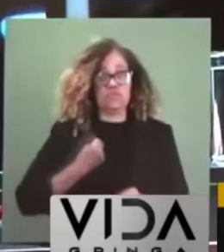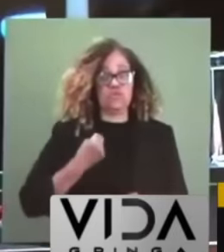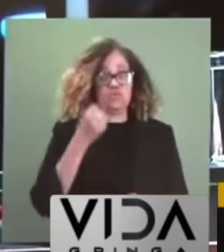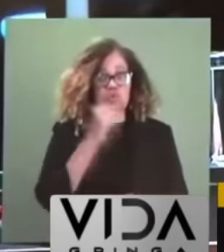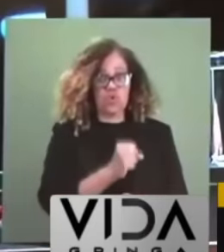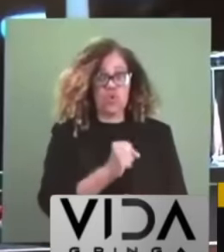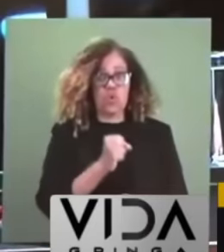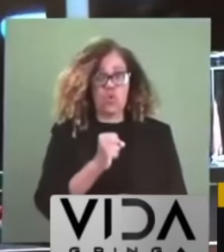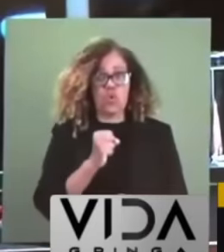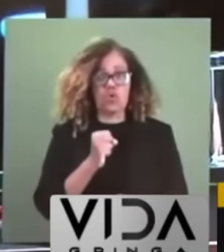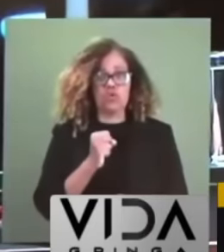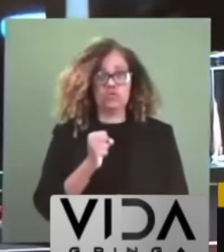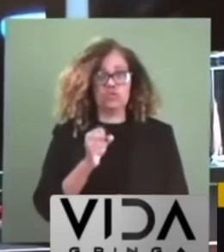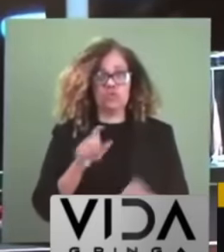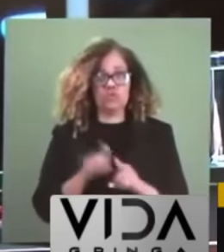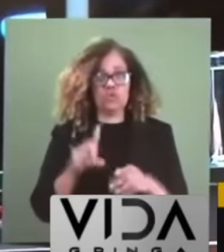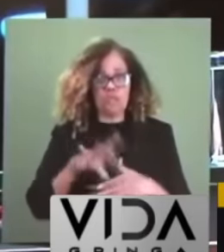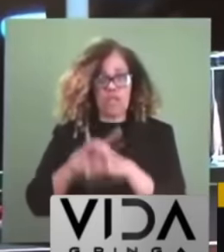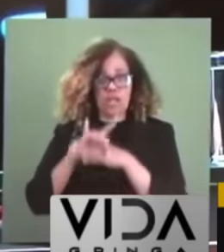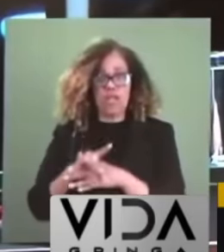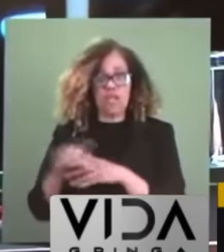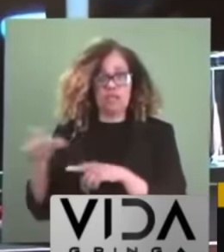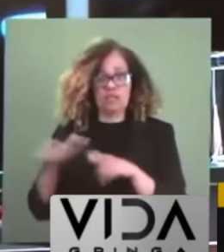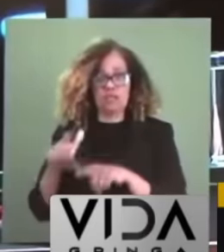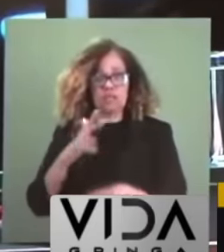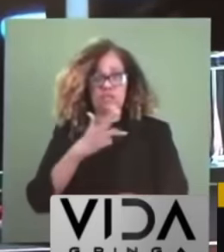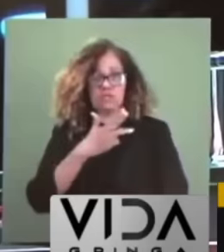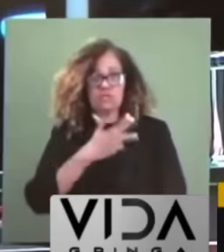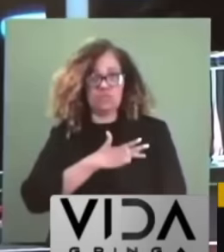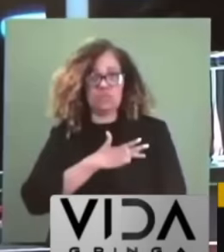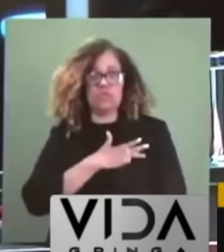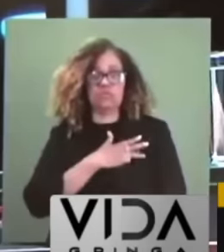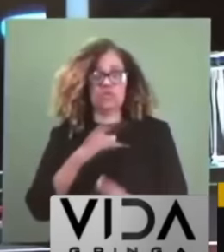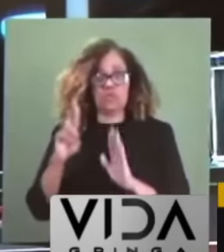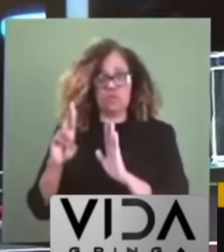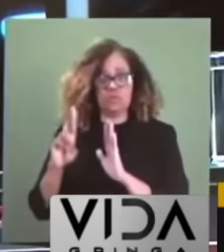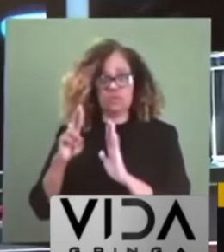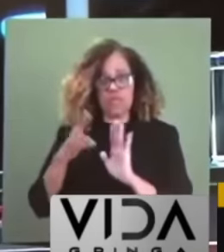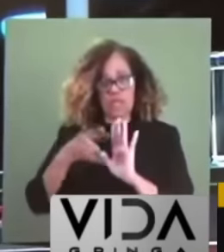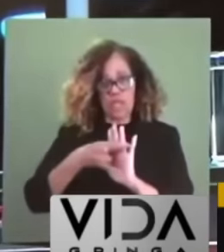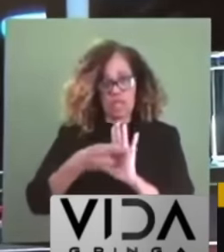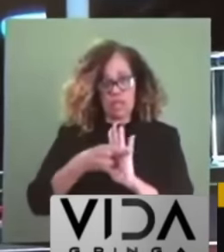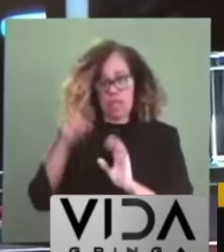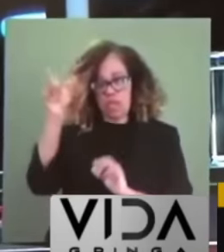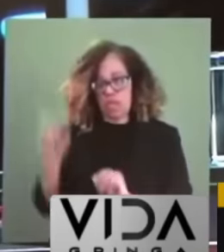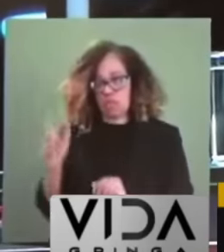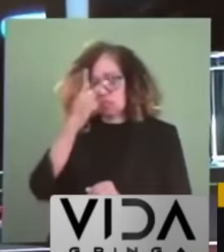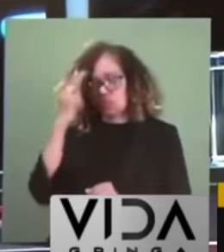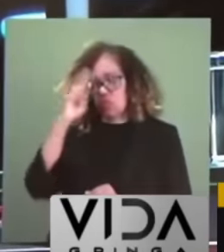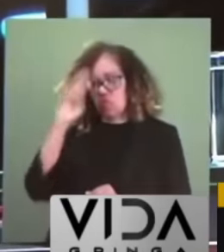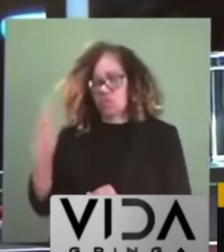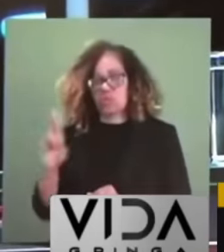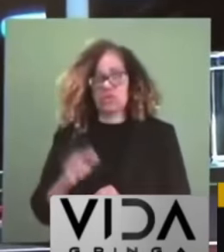hein que votaram a favor fim das saidinhas acaba ser aprovado pelo Senado Federal Parabéns também ao relator Senador